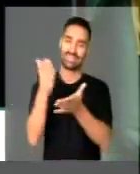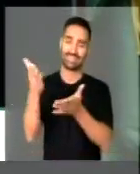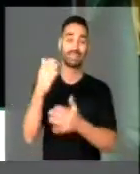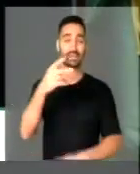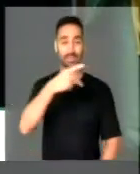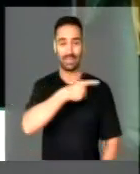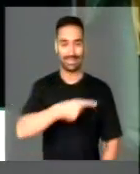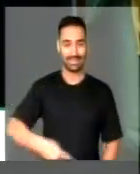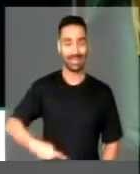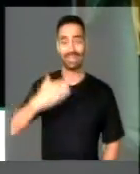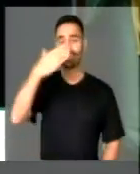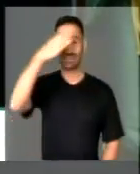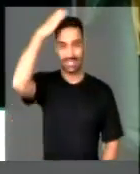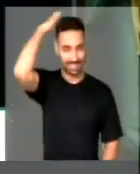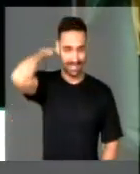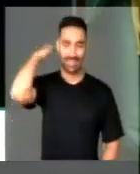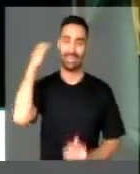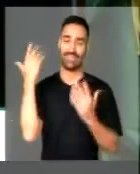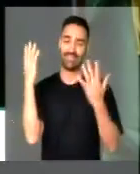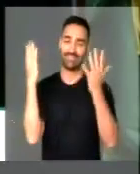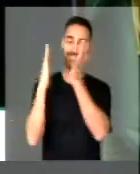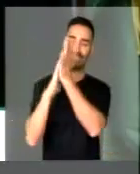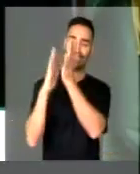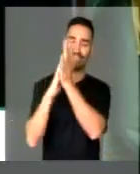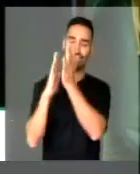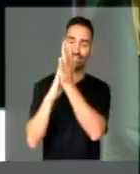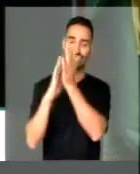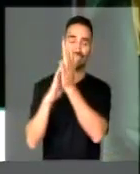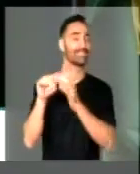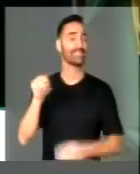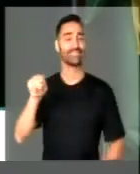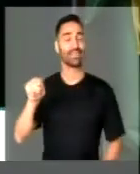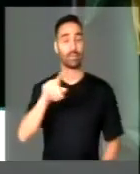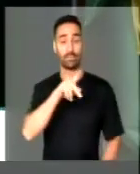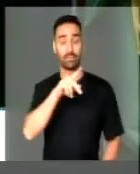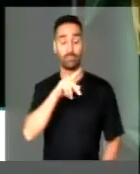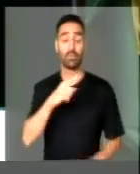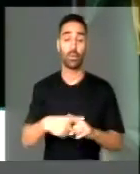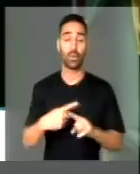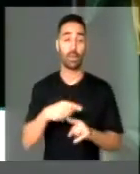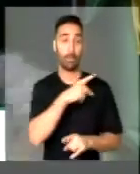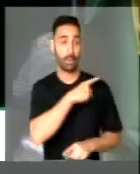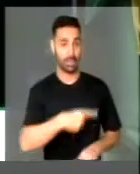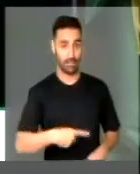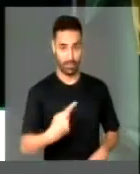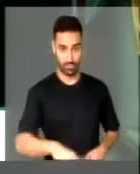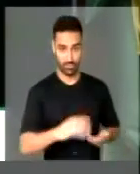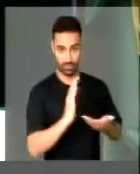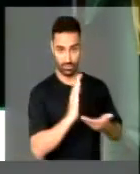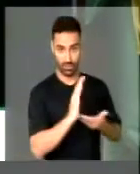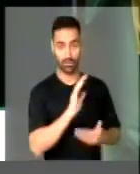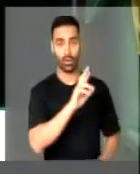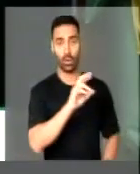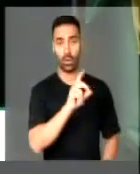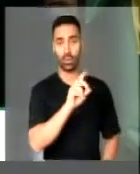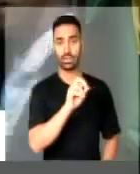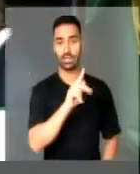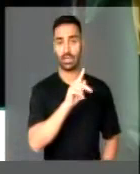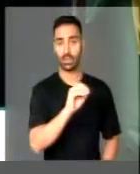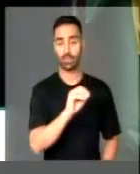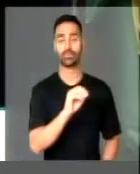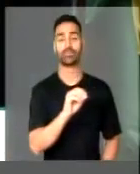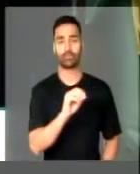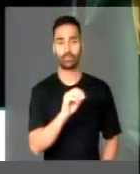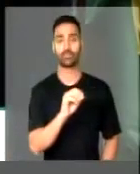presidente Michel Temer, que o nosso presidente Rodrigo Maia, pela escolha do